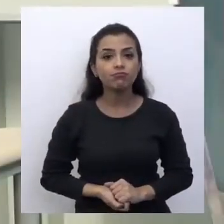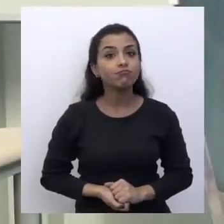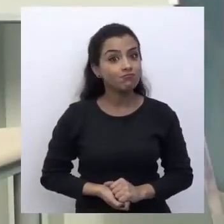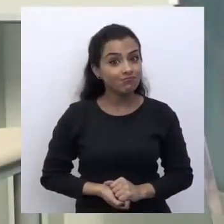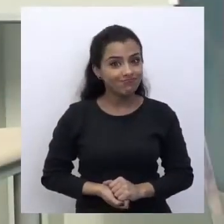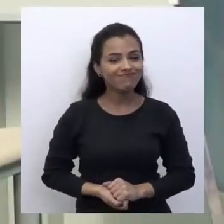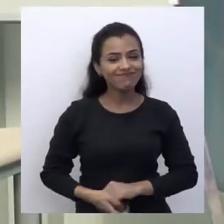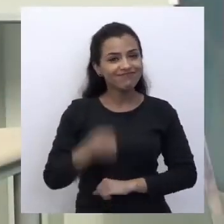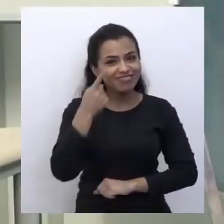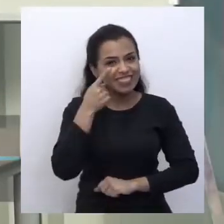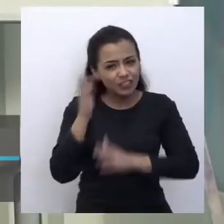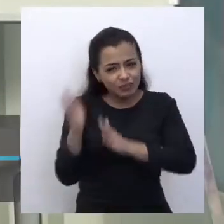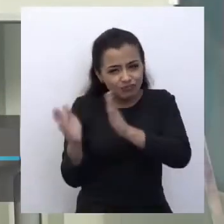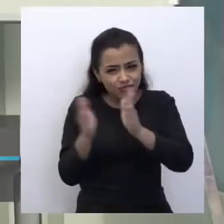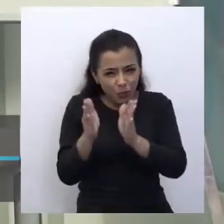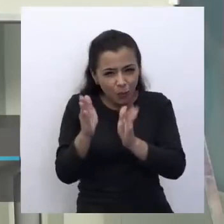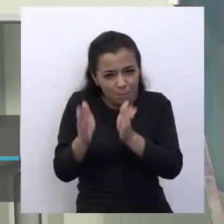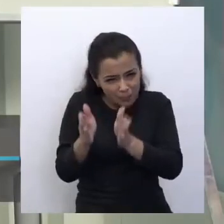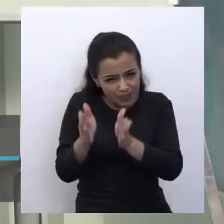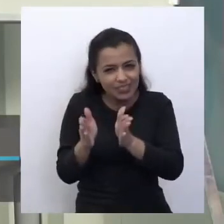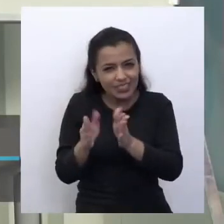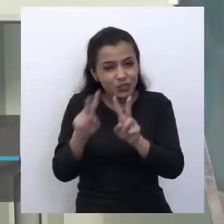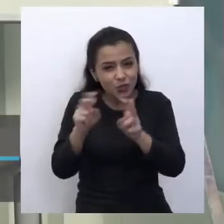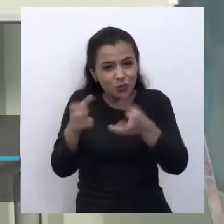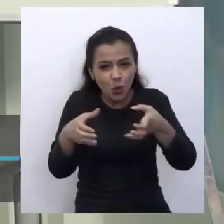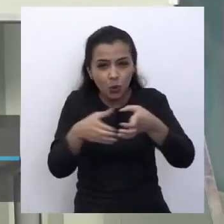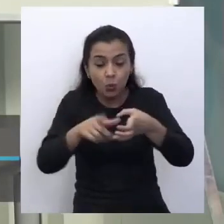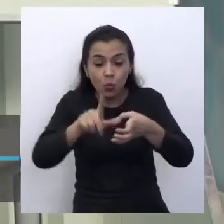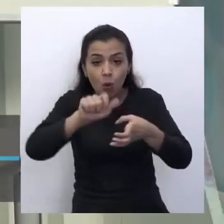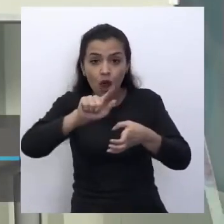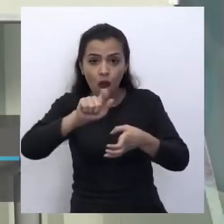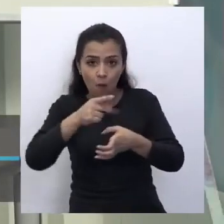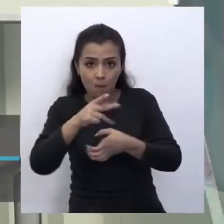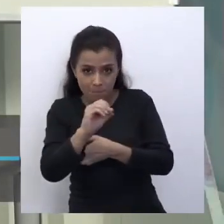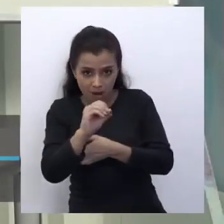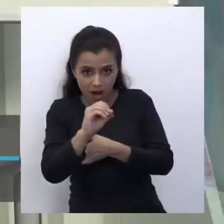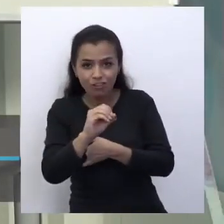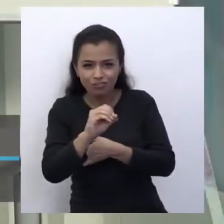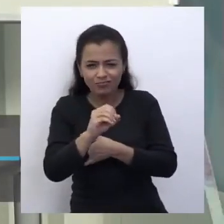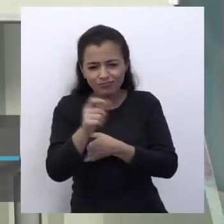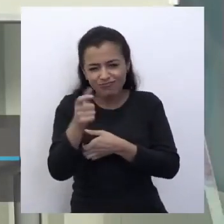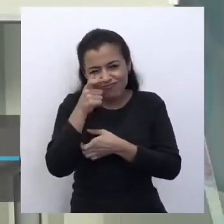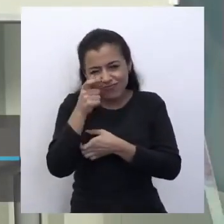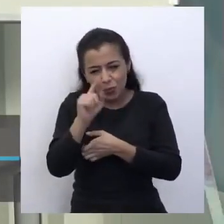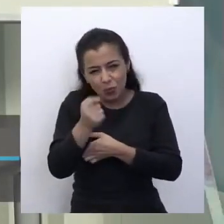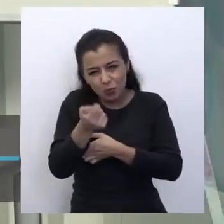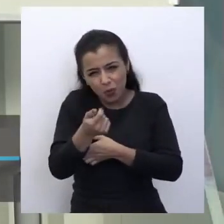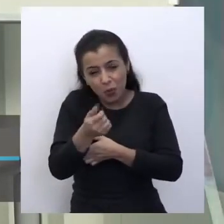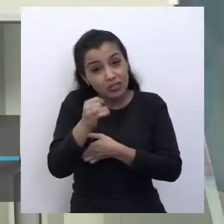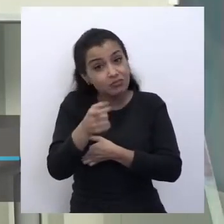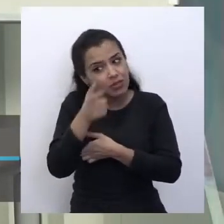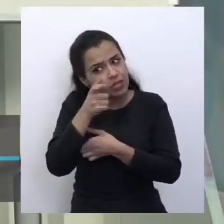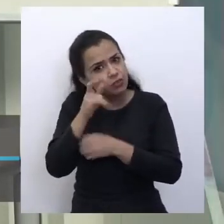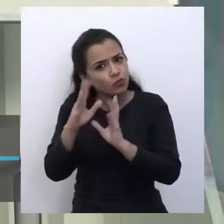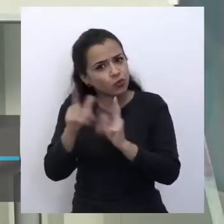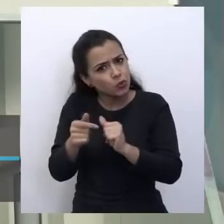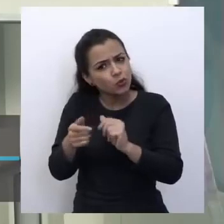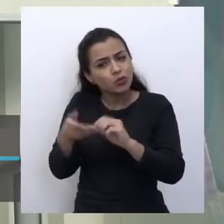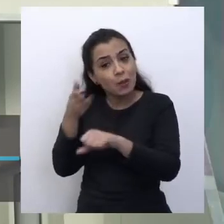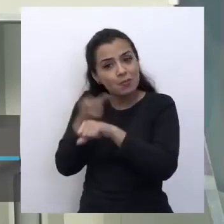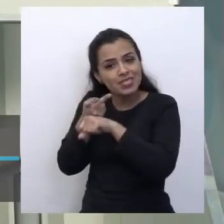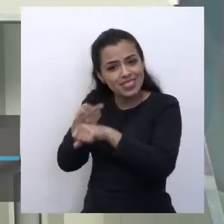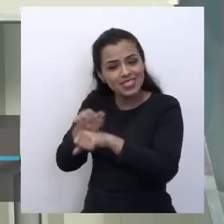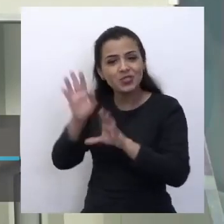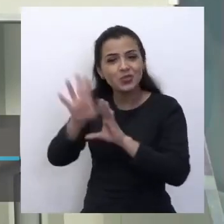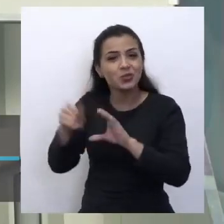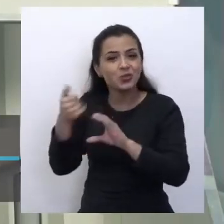Isso aí, turma, um pedacinho do Grupo Galpão para a gente assistir, mas querendo se aprofundar, procurem no YouTube os vídeos. Vamos falar de mais um